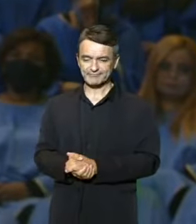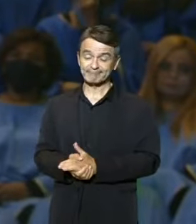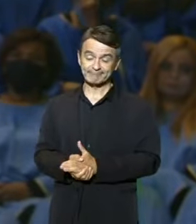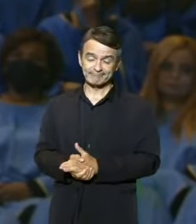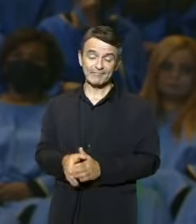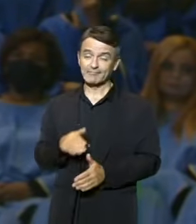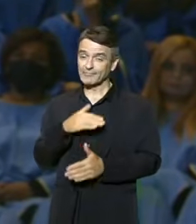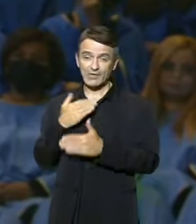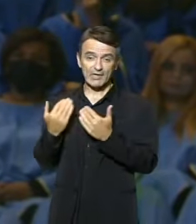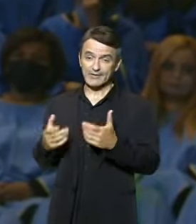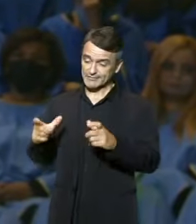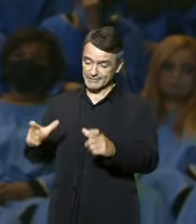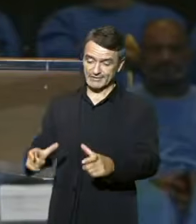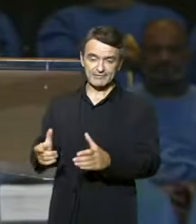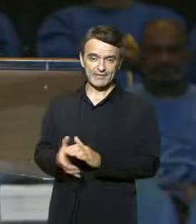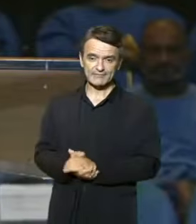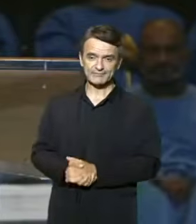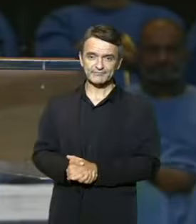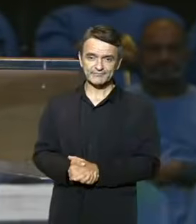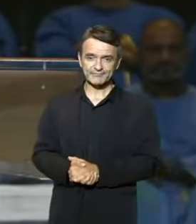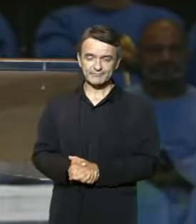Morreram no deserto.